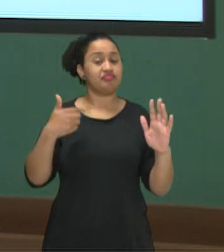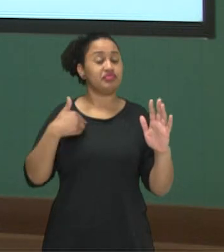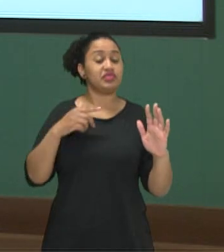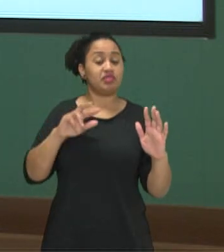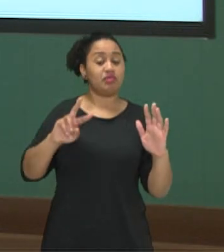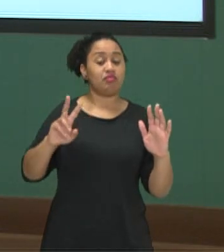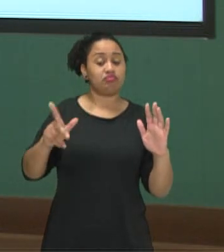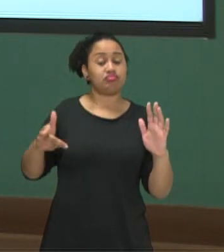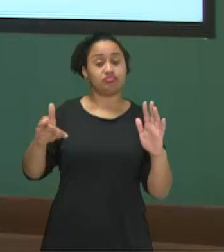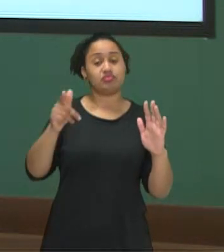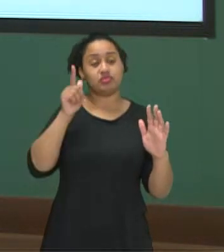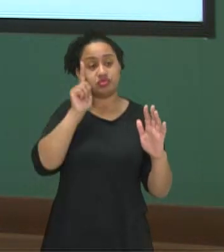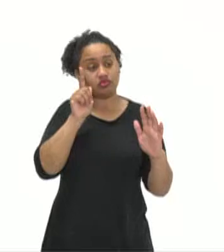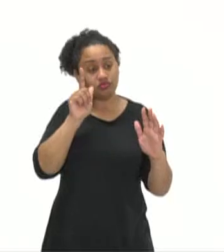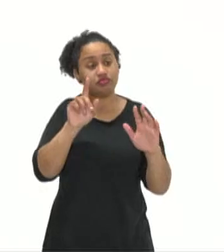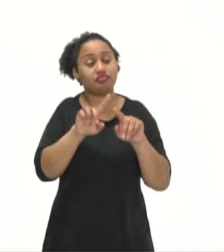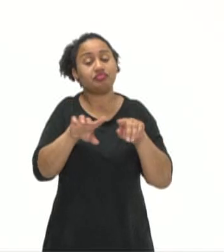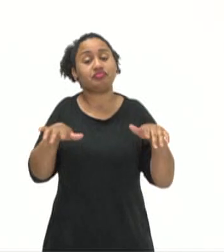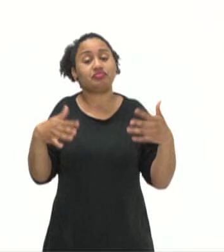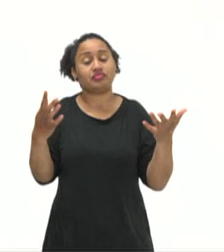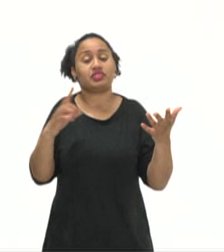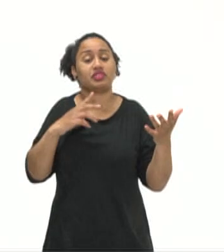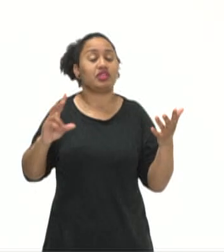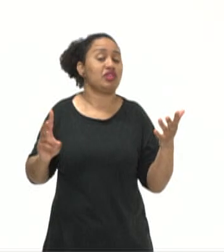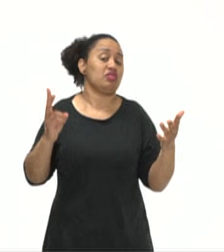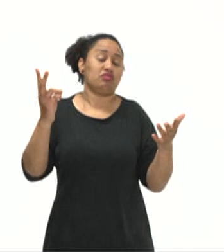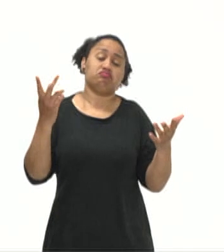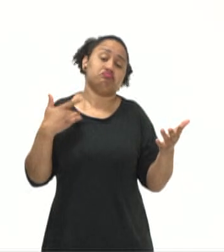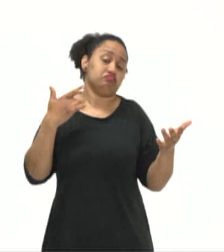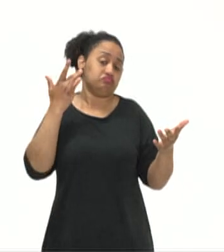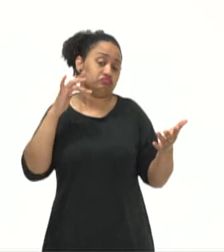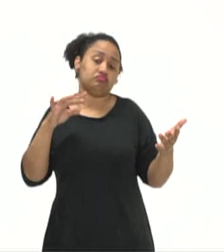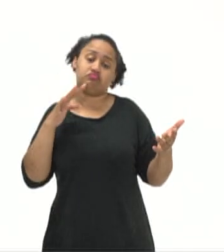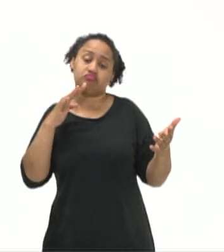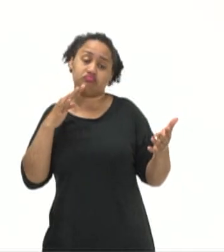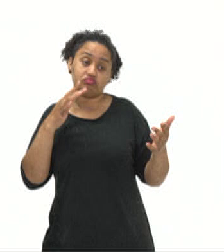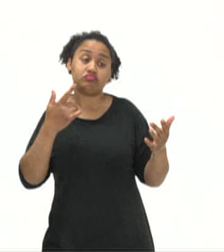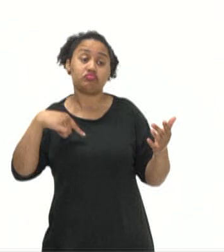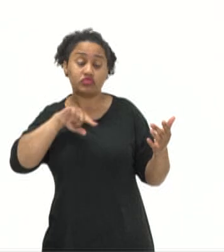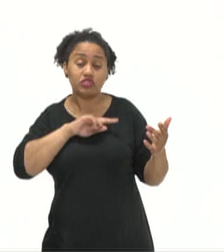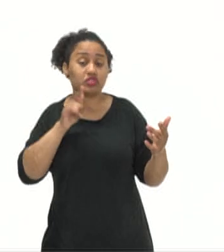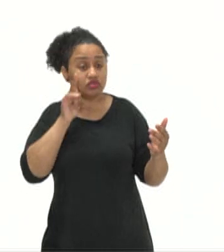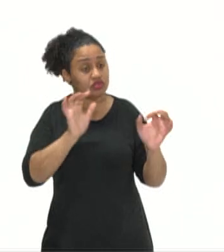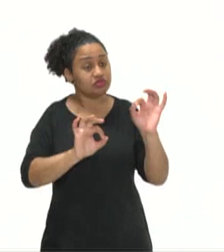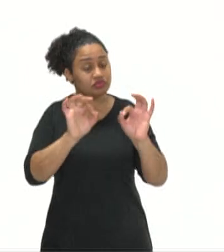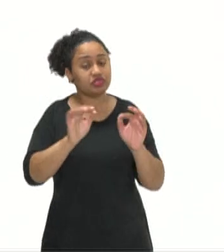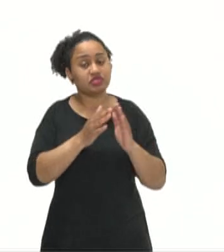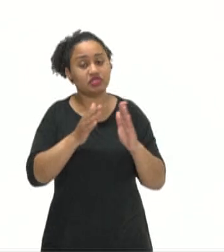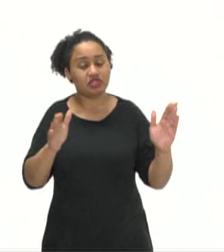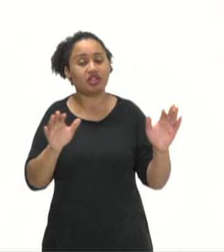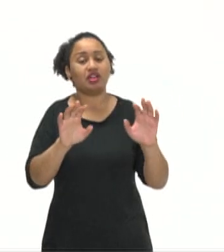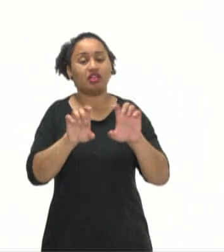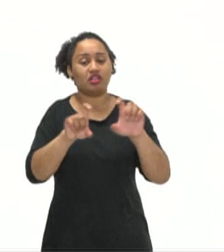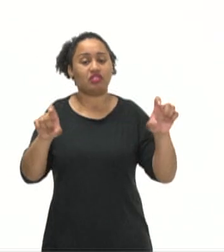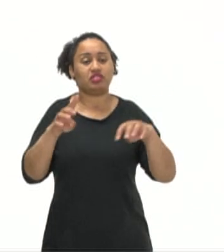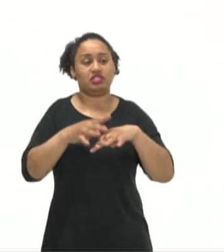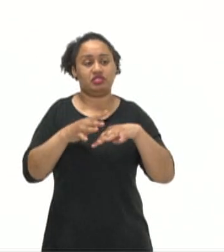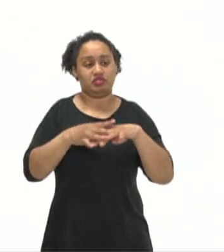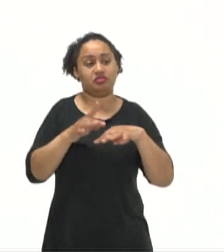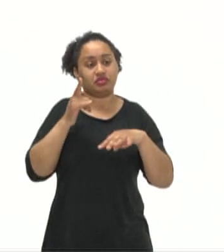que se alcança. Logo, existe um valor desconhecido e assim podemos montar uma equação matemática para resolver.